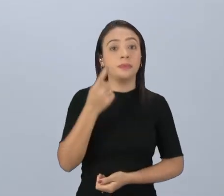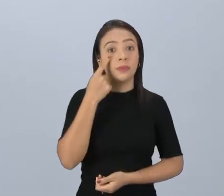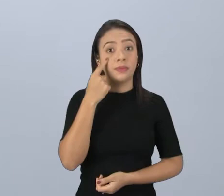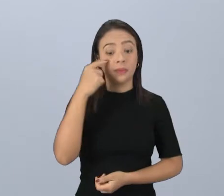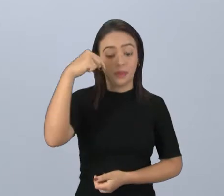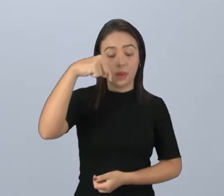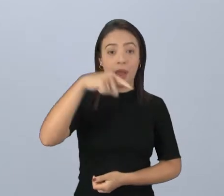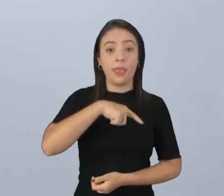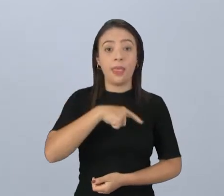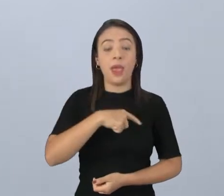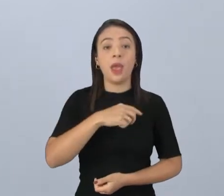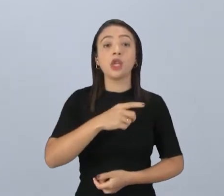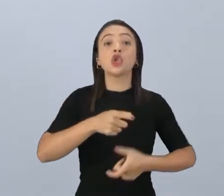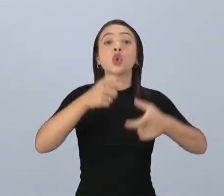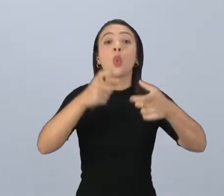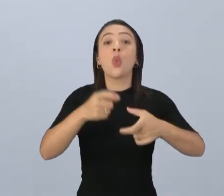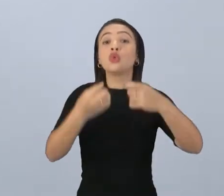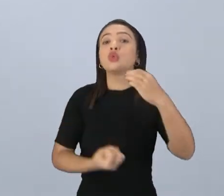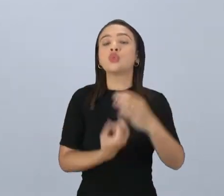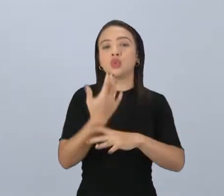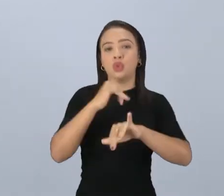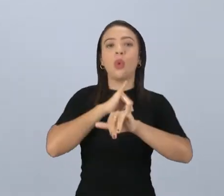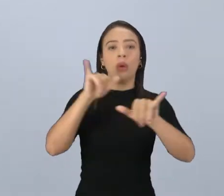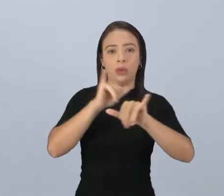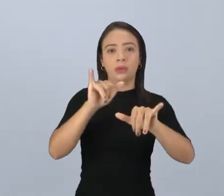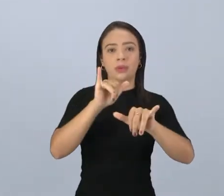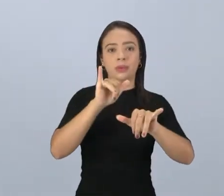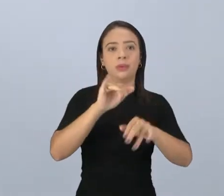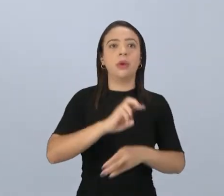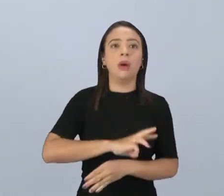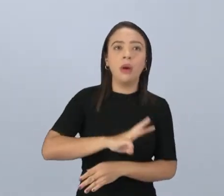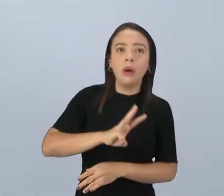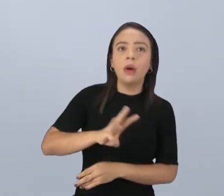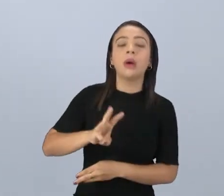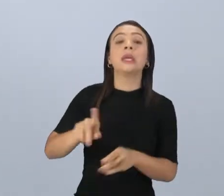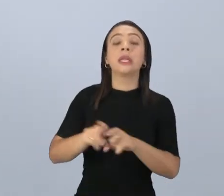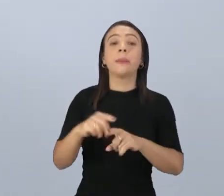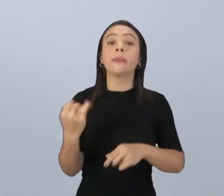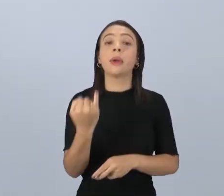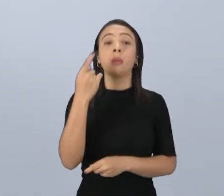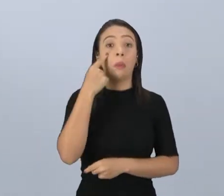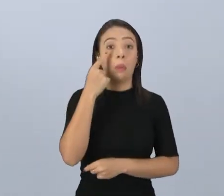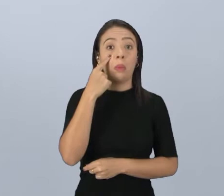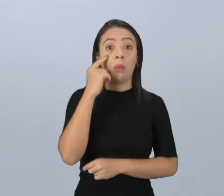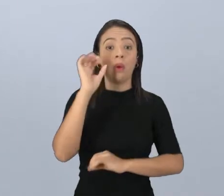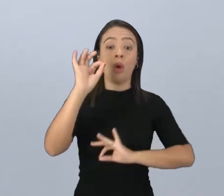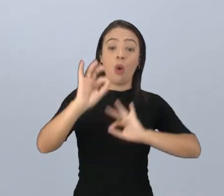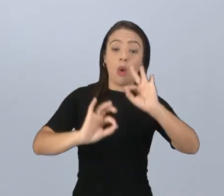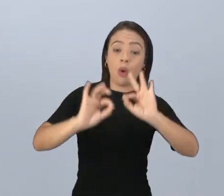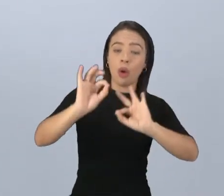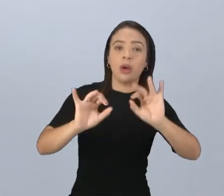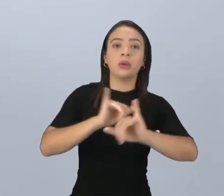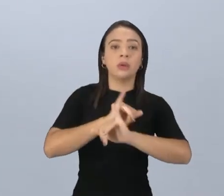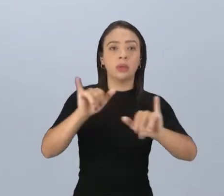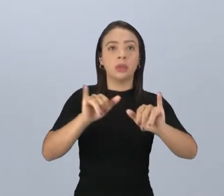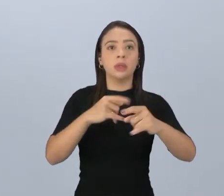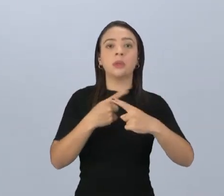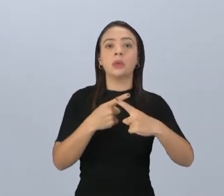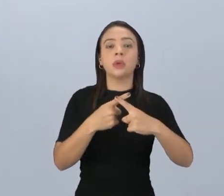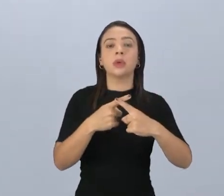temos a fonte de onde retiramos esta notícia. Vale observar também que ela foi modificada para